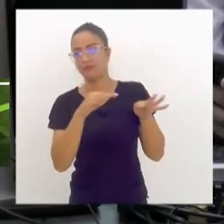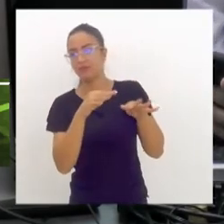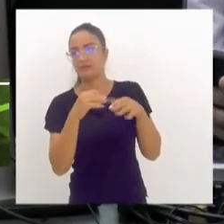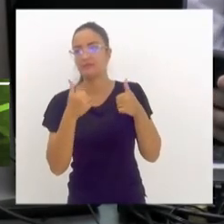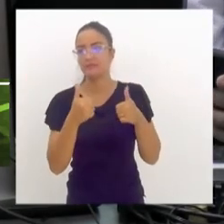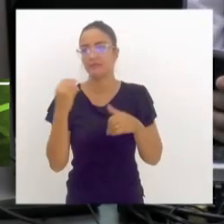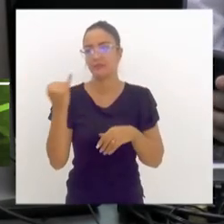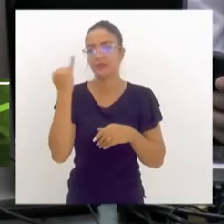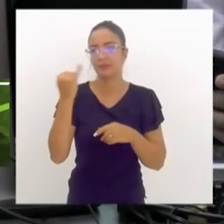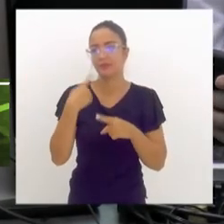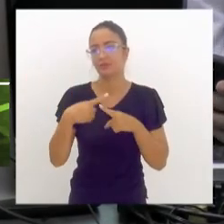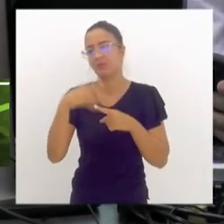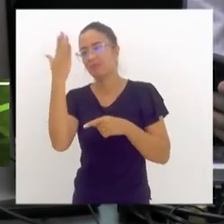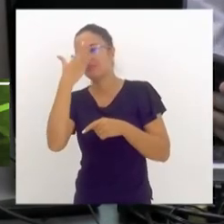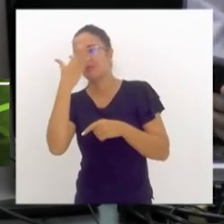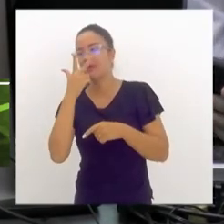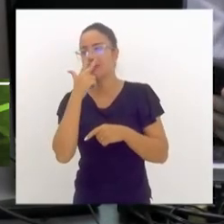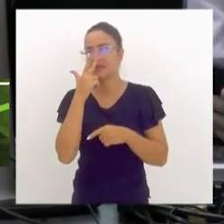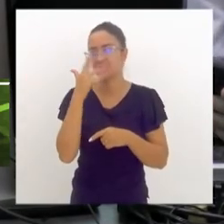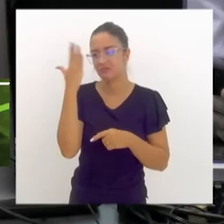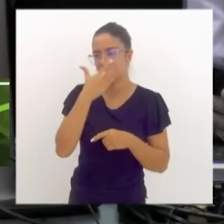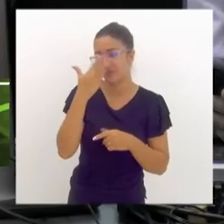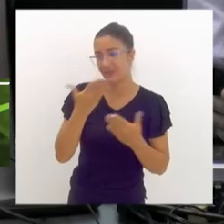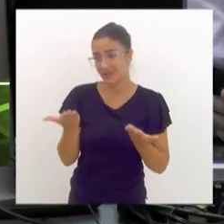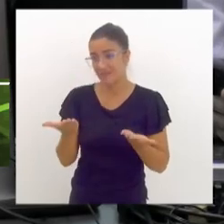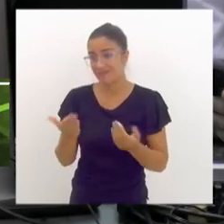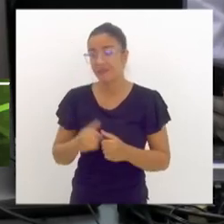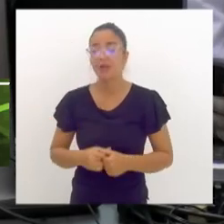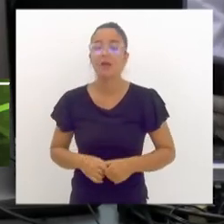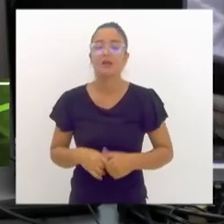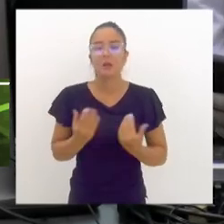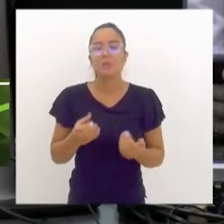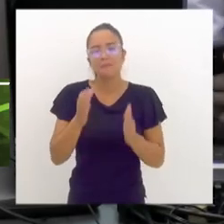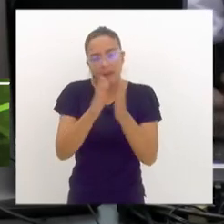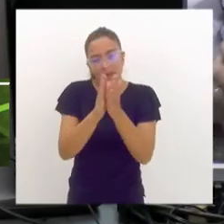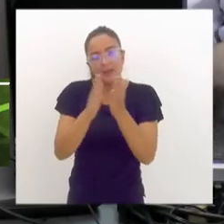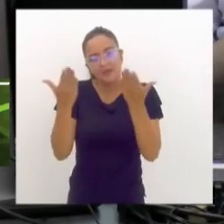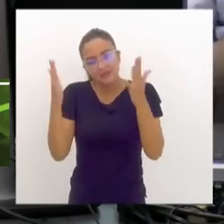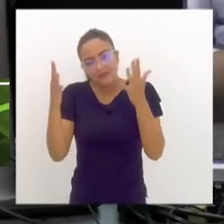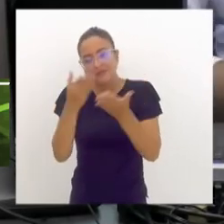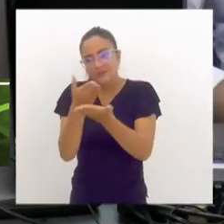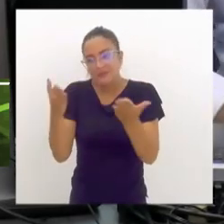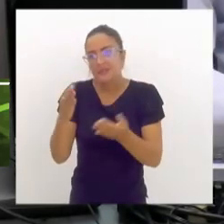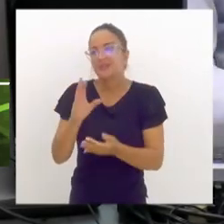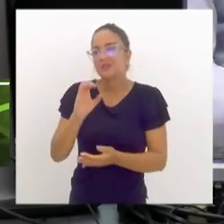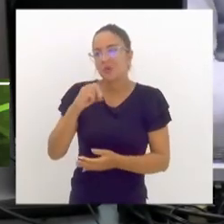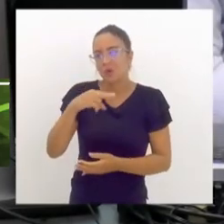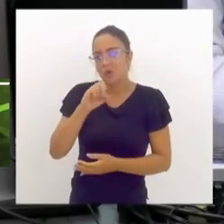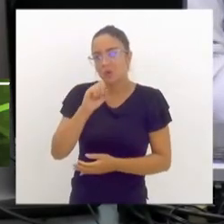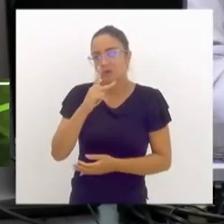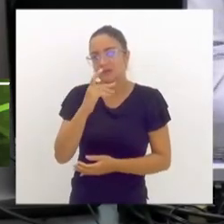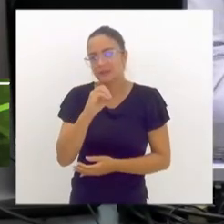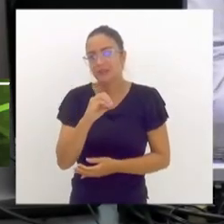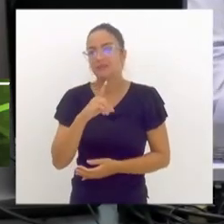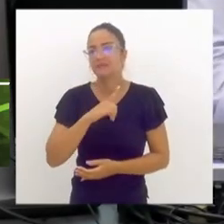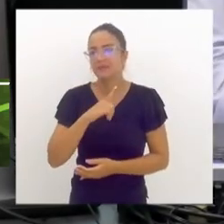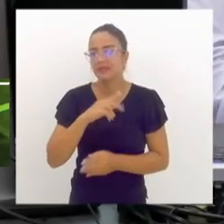dessa situação de invisibilidade. Enfim, então, mas parabéns ao Conselho pelo trabalho de 2022. Tem temas muito